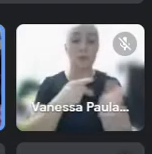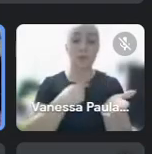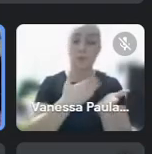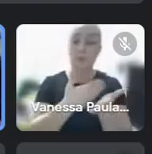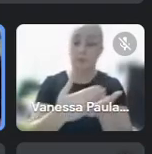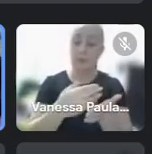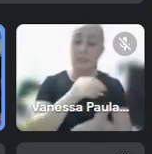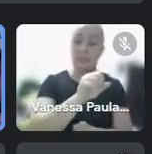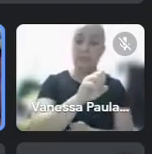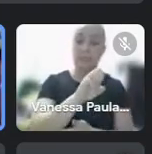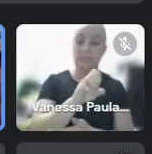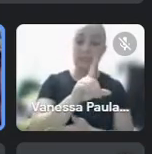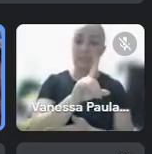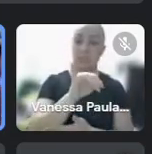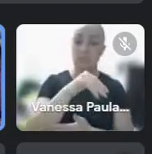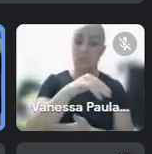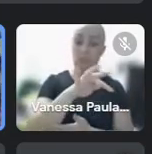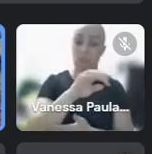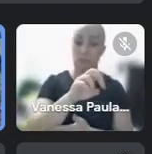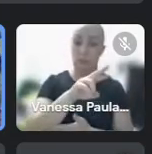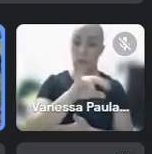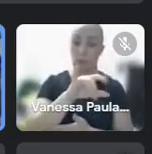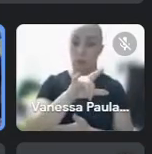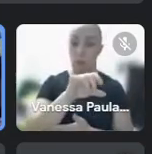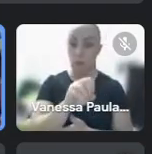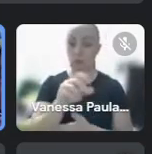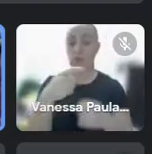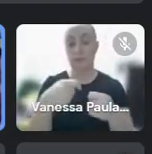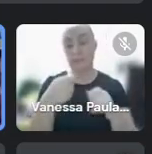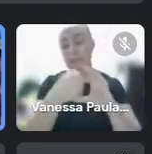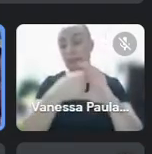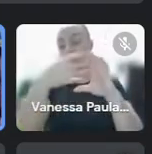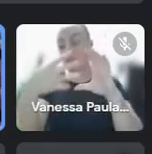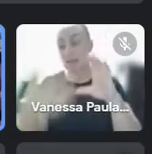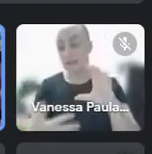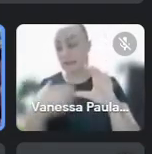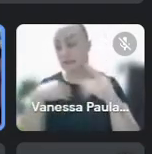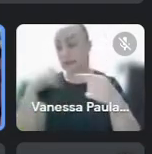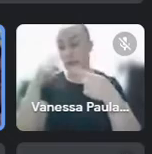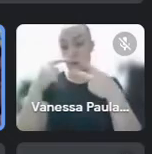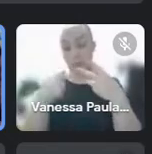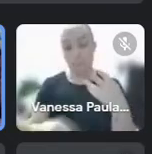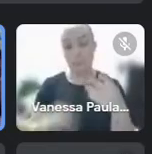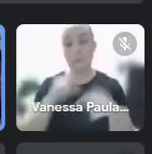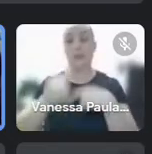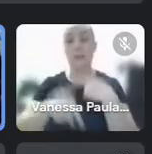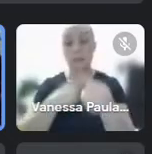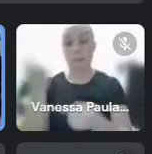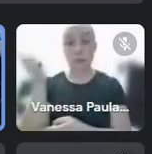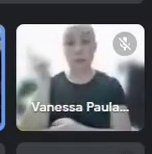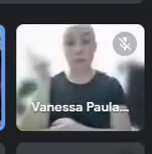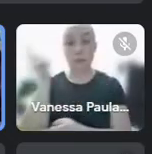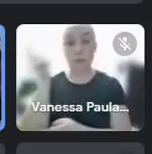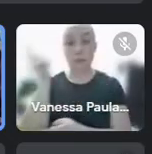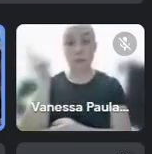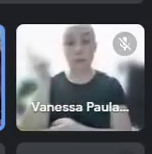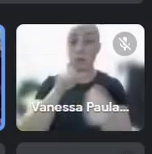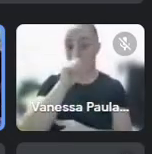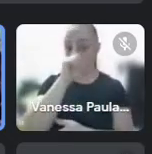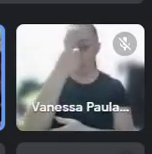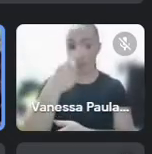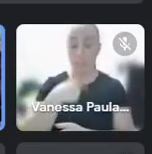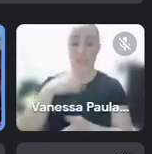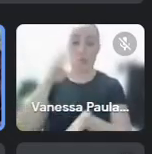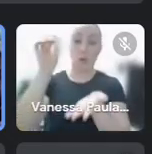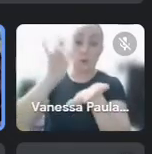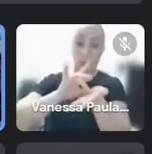para a sedimentologia, caracterizar que tipo de sedimento é, para ter a ideia da origem desse sedimento, e